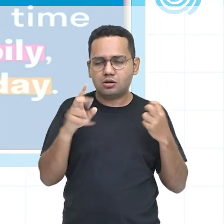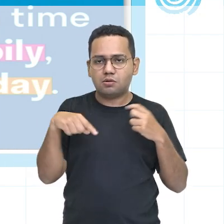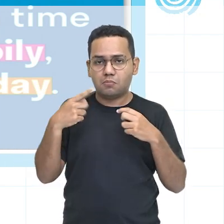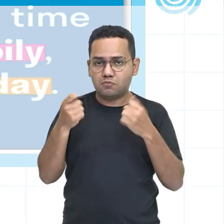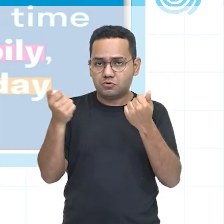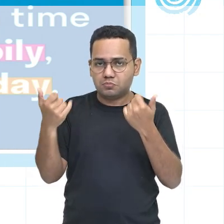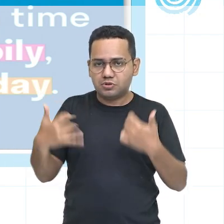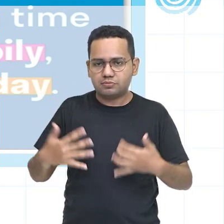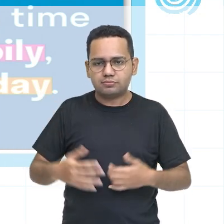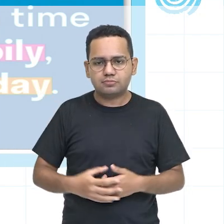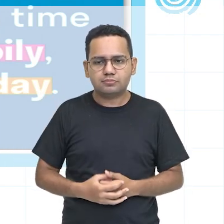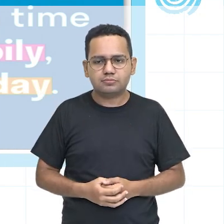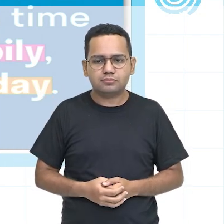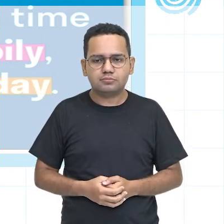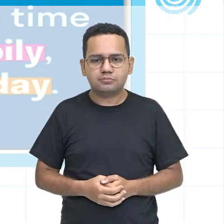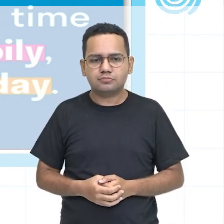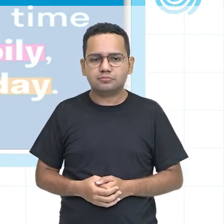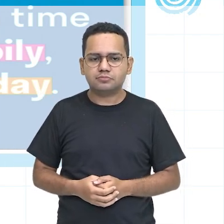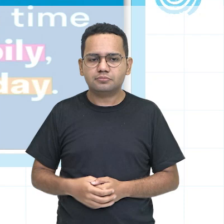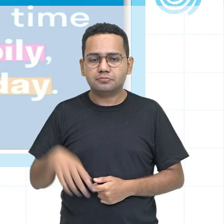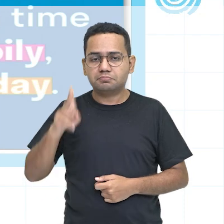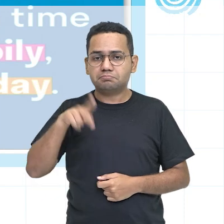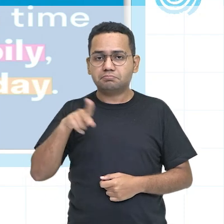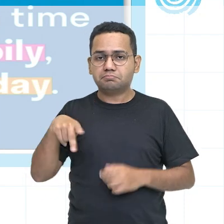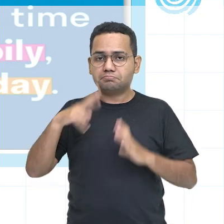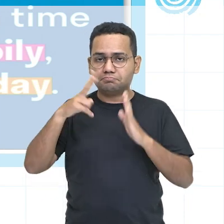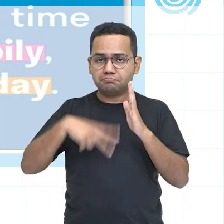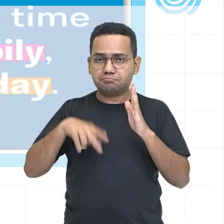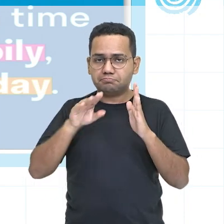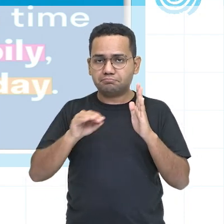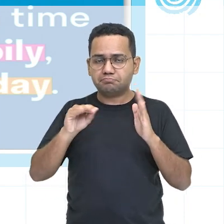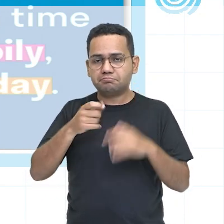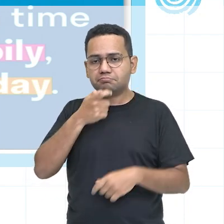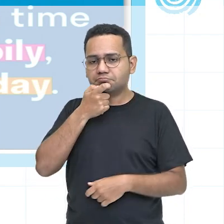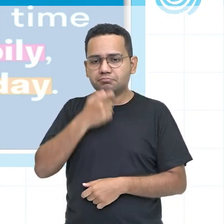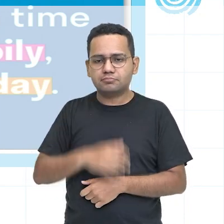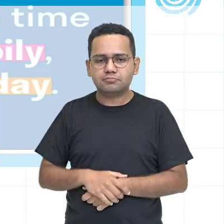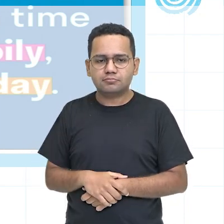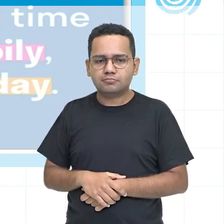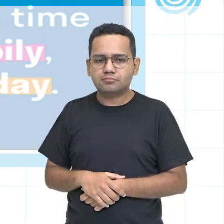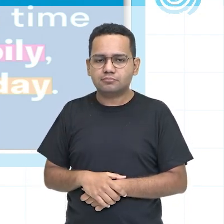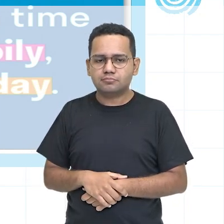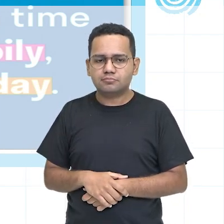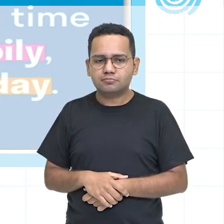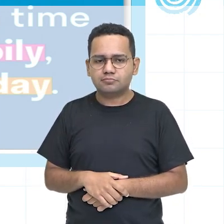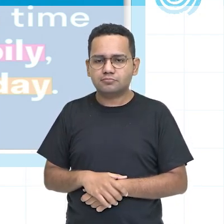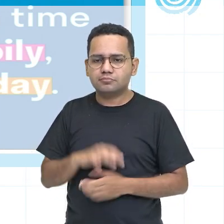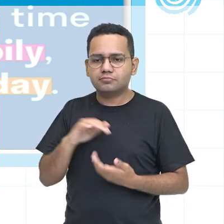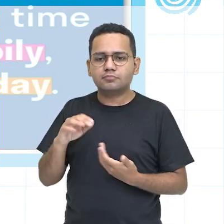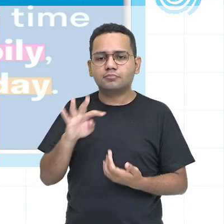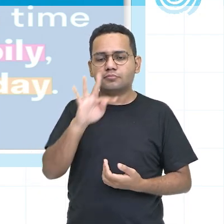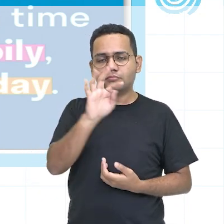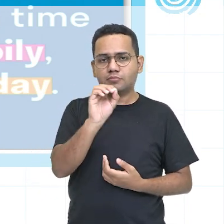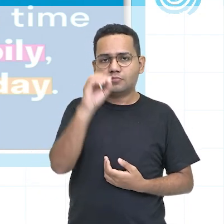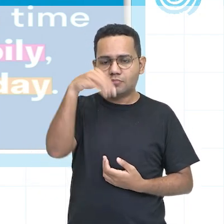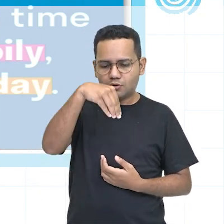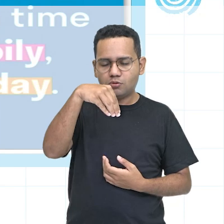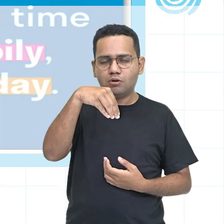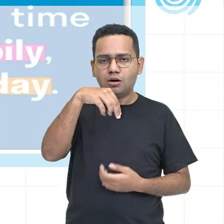eles. Então, Tom walked slowly. Tom, né, que é o nome próprio, caminhou